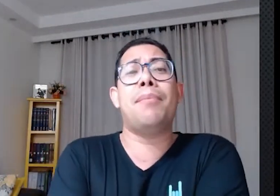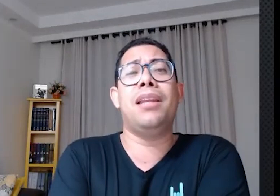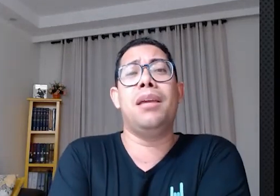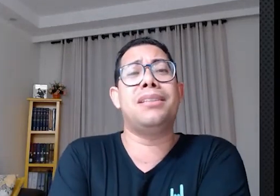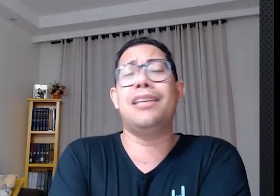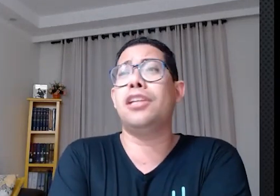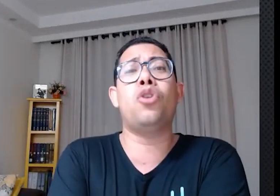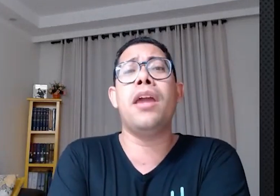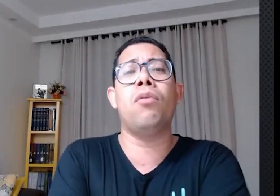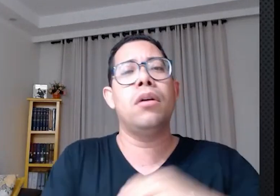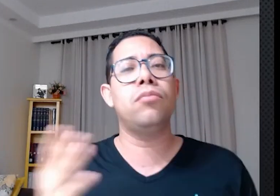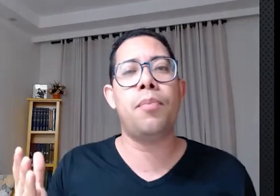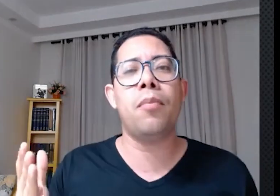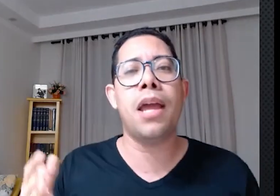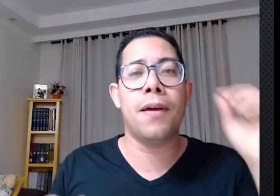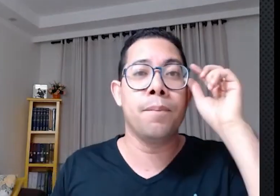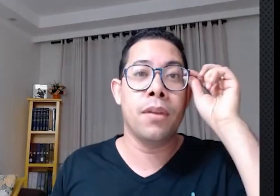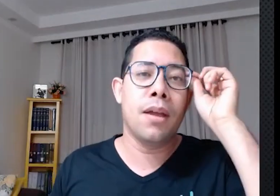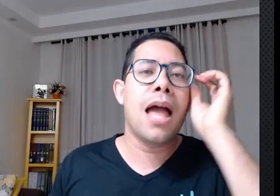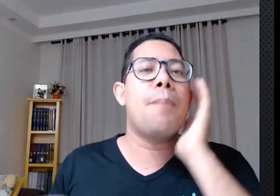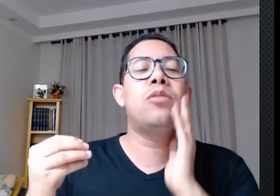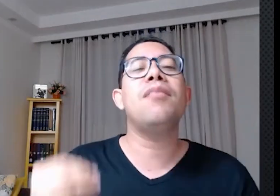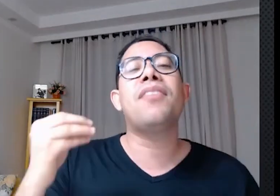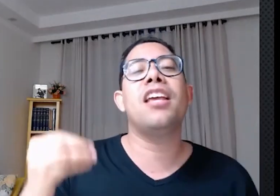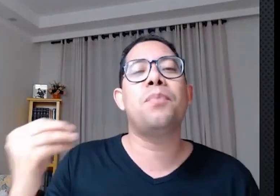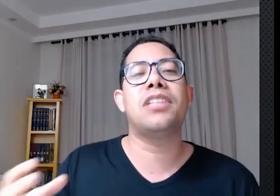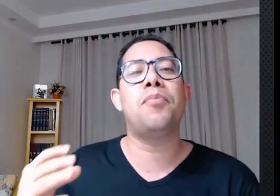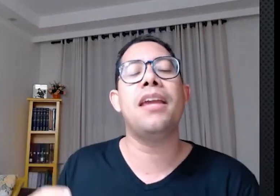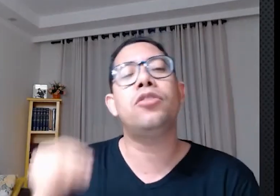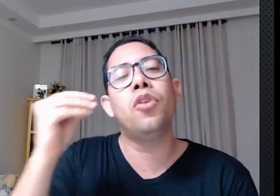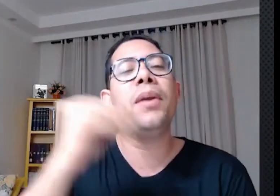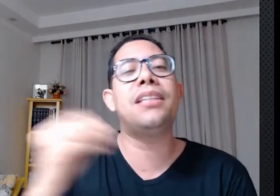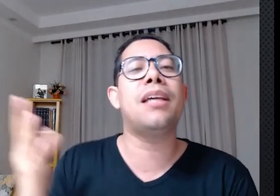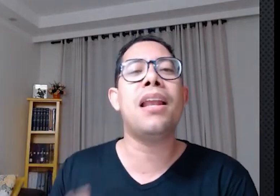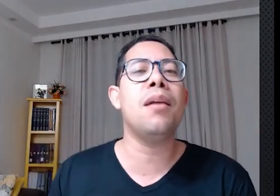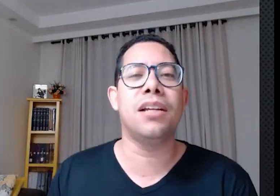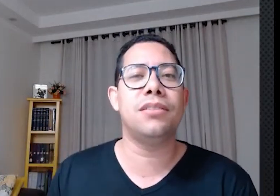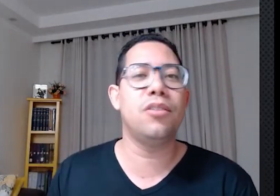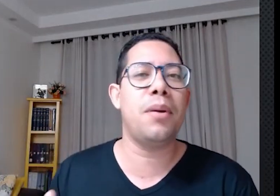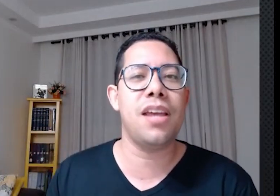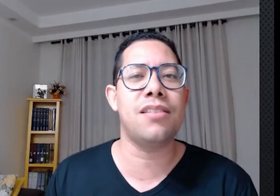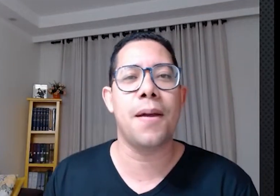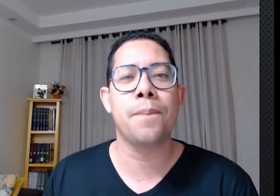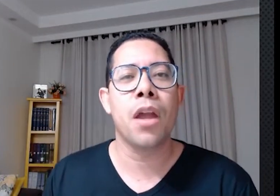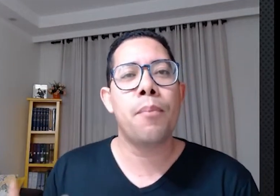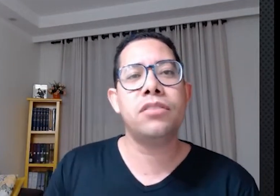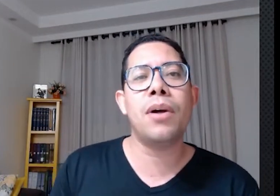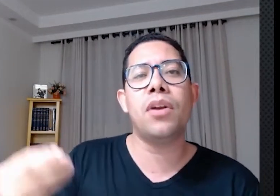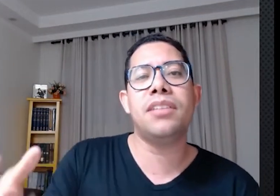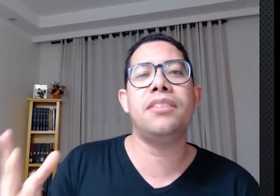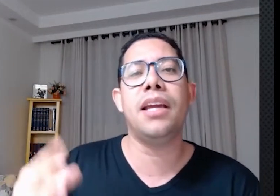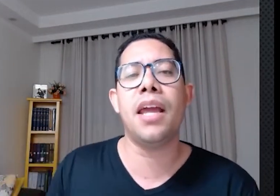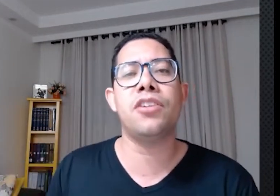que sabe Libras. Isso é só eu. Não tem problema. A pessoa que vai ficar responsável para isso não precisa saber Libras. Não precisa. Pode